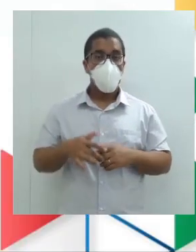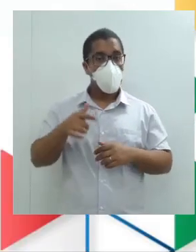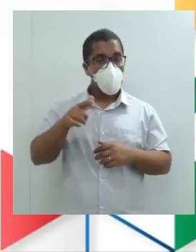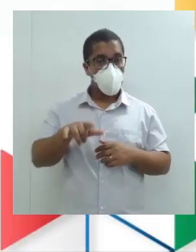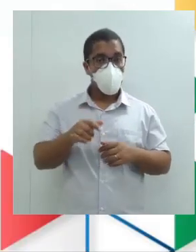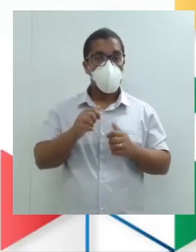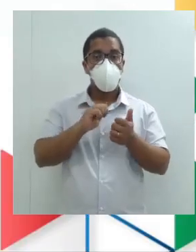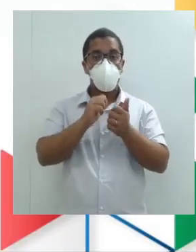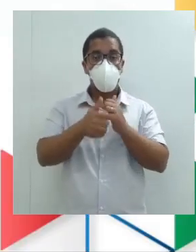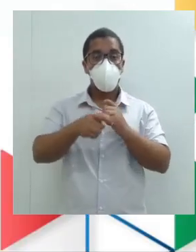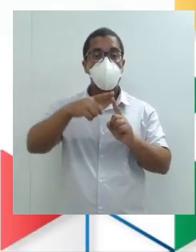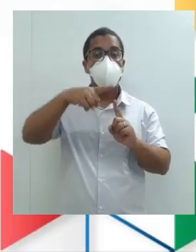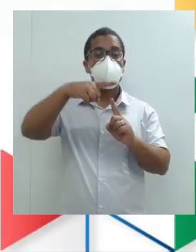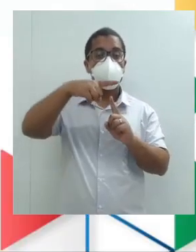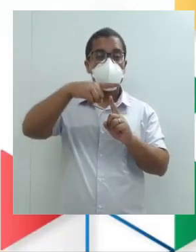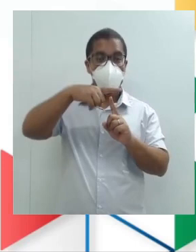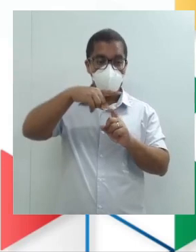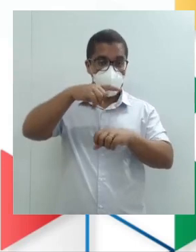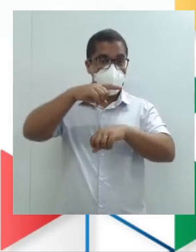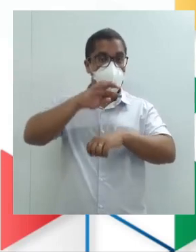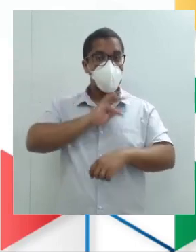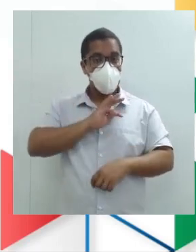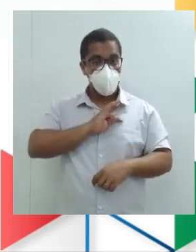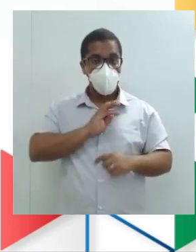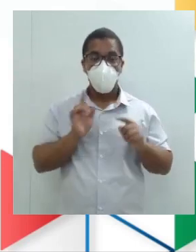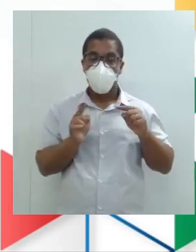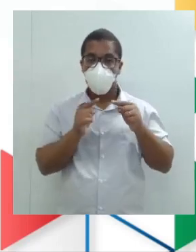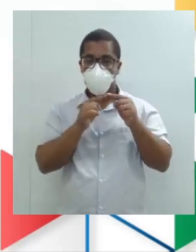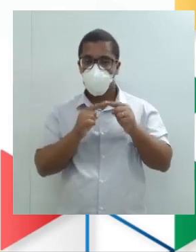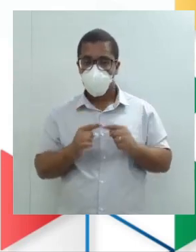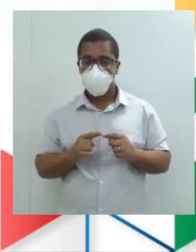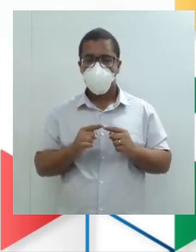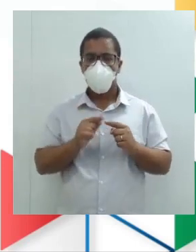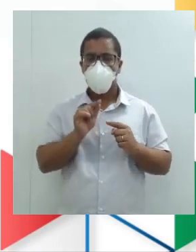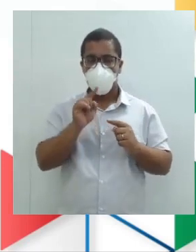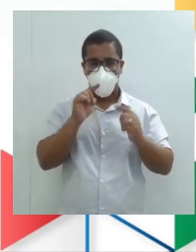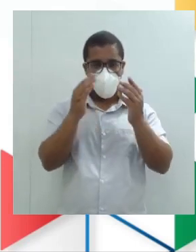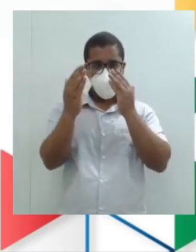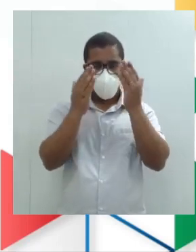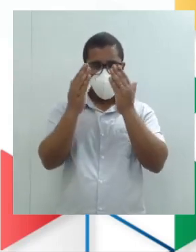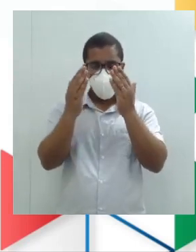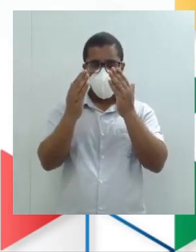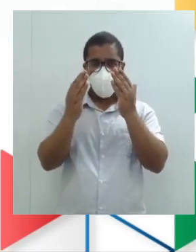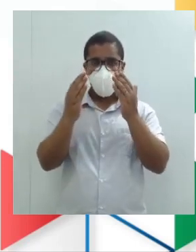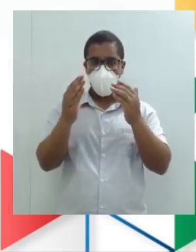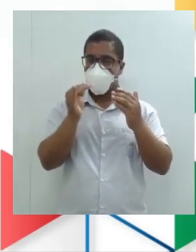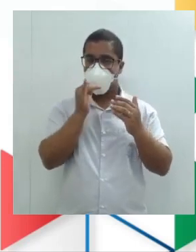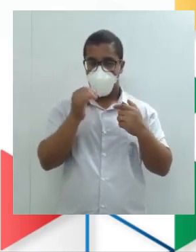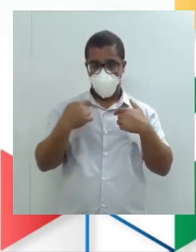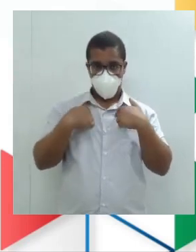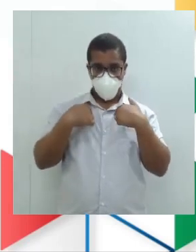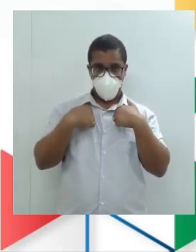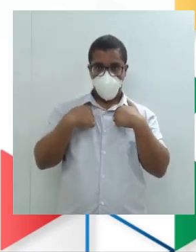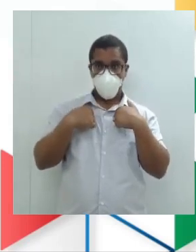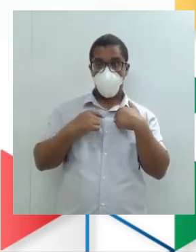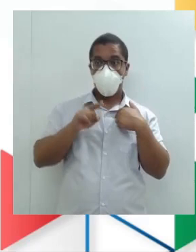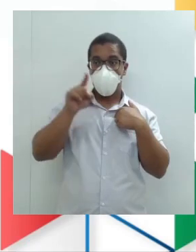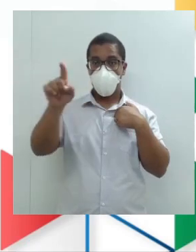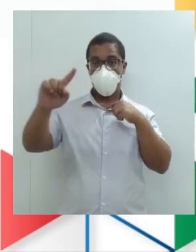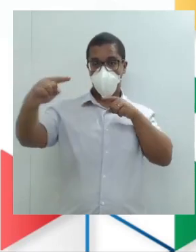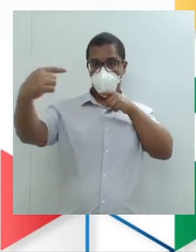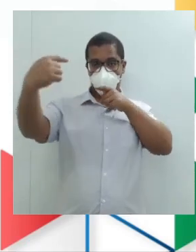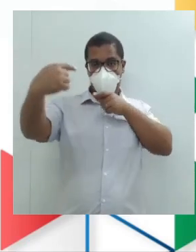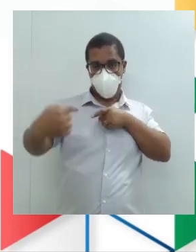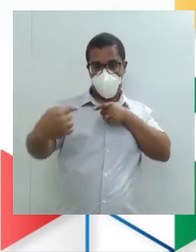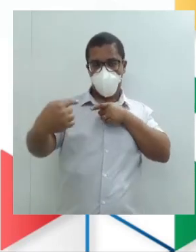técnicos combinatórios, que são aqueles em que a comparação do desempenho, ou seja, o que vai comparar entre eu e o meu oponente, né,